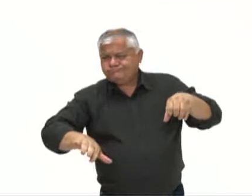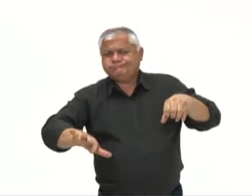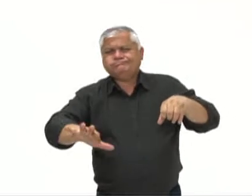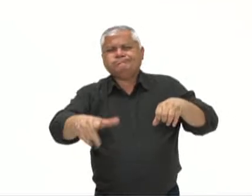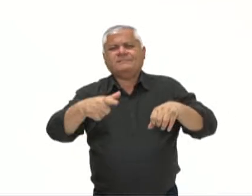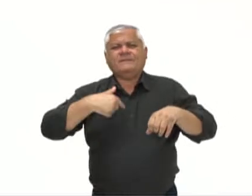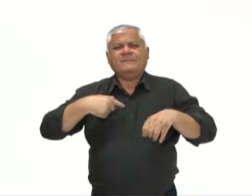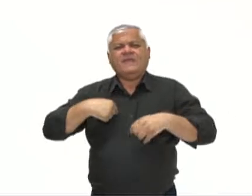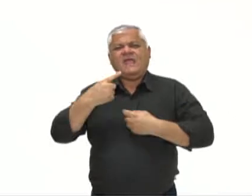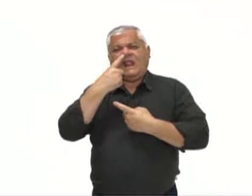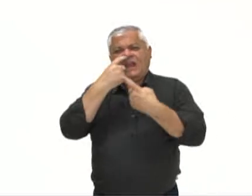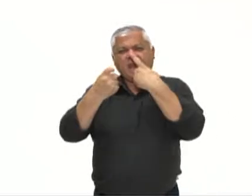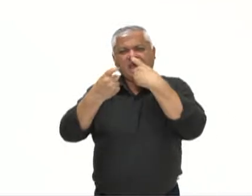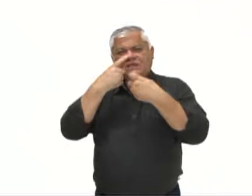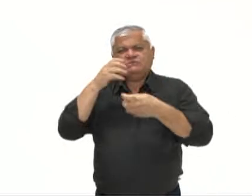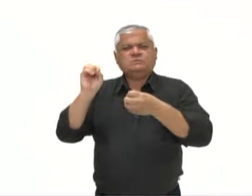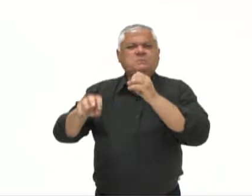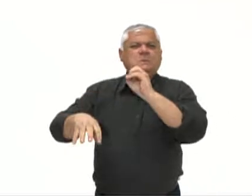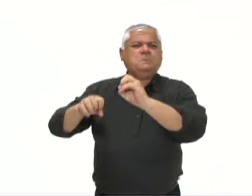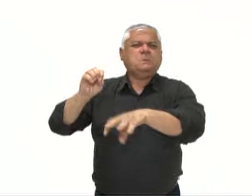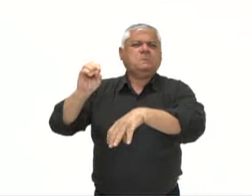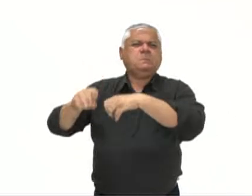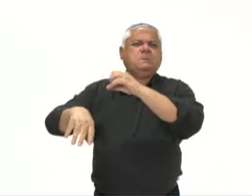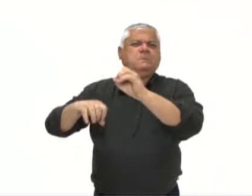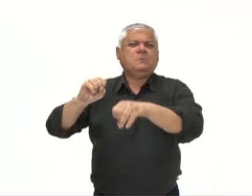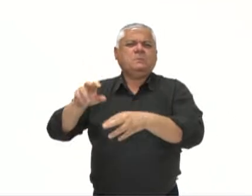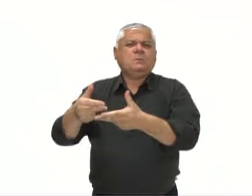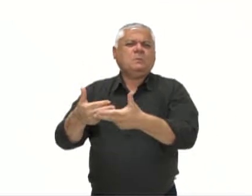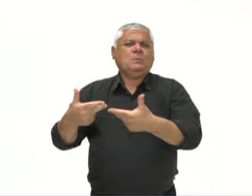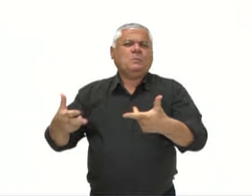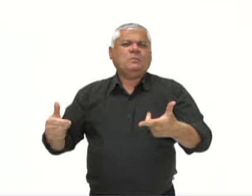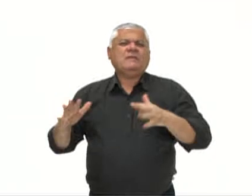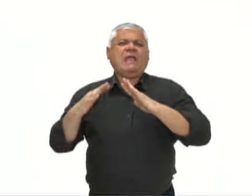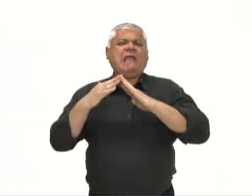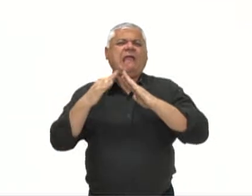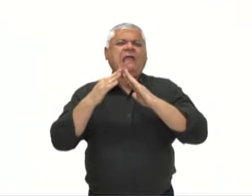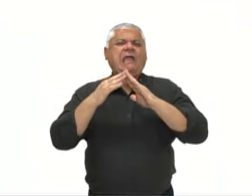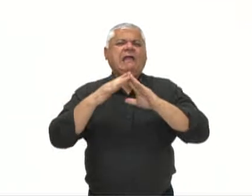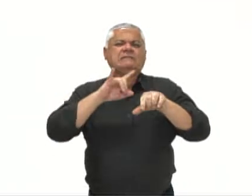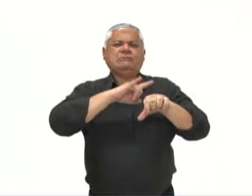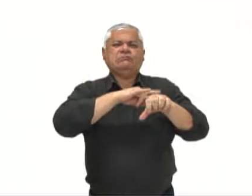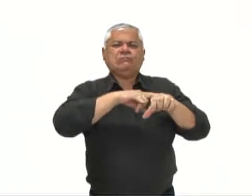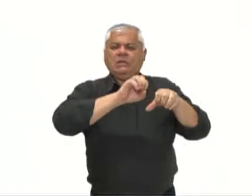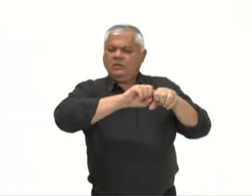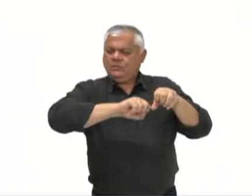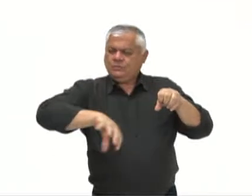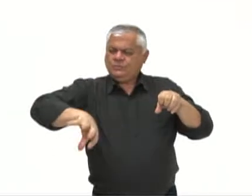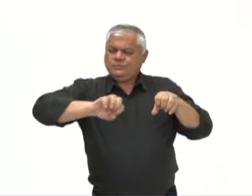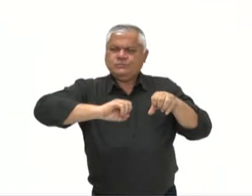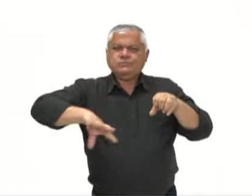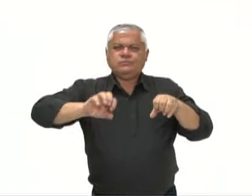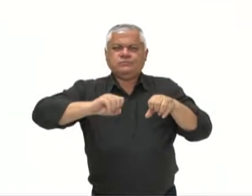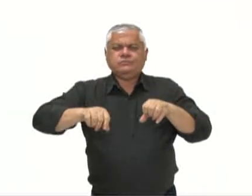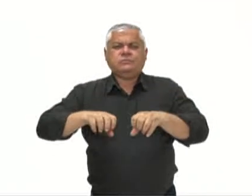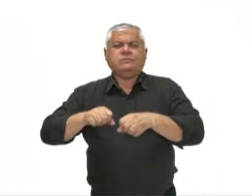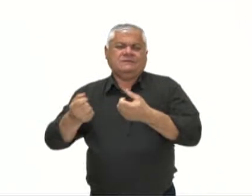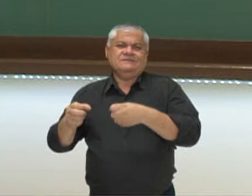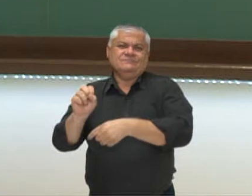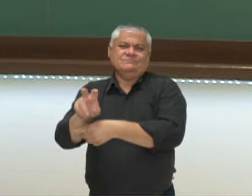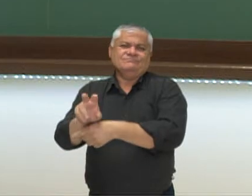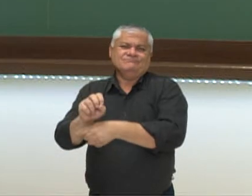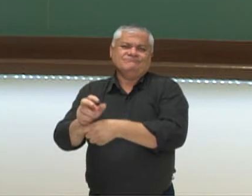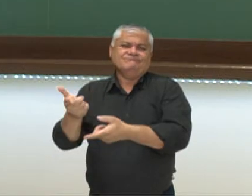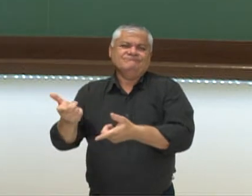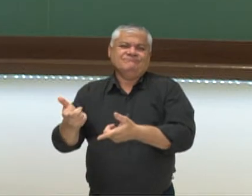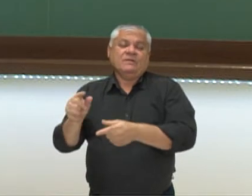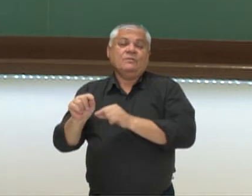de lixões como destino final dos resíduos sólidos domésticos, são os principais potenciais contaminantes dessa bacia. Então